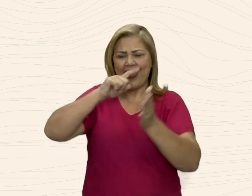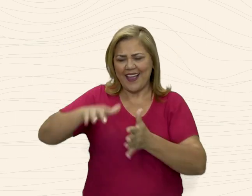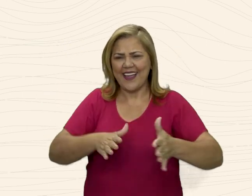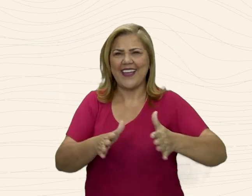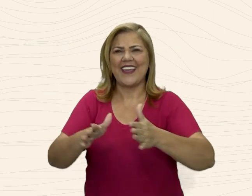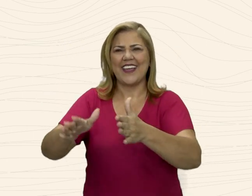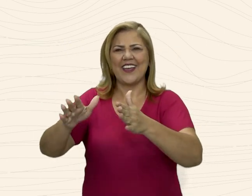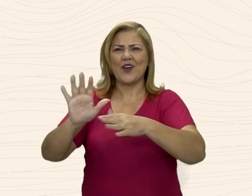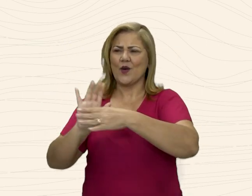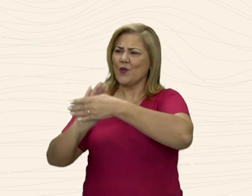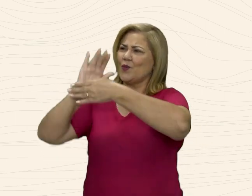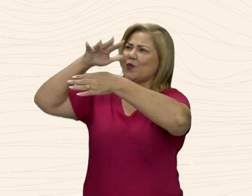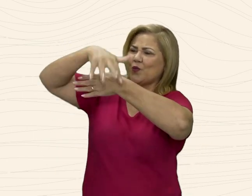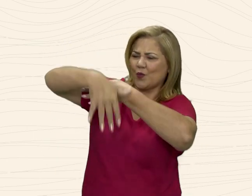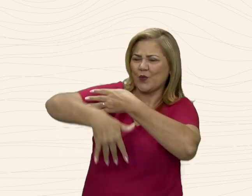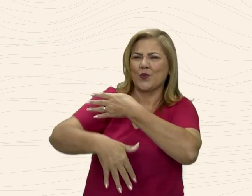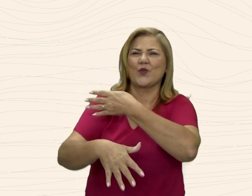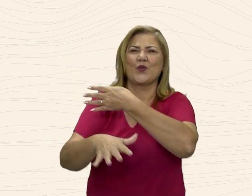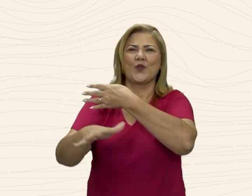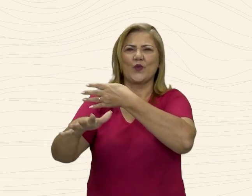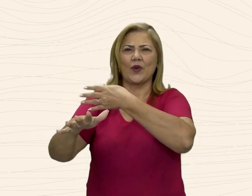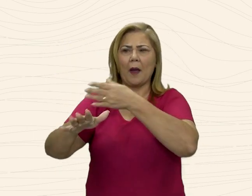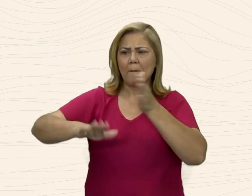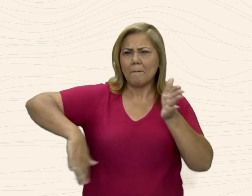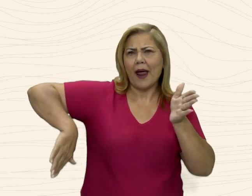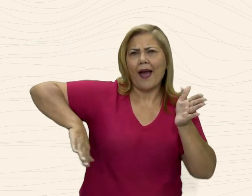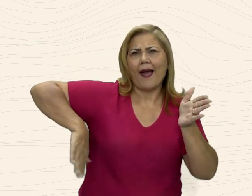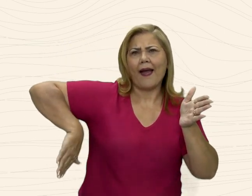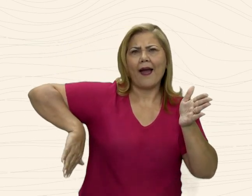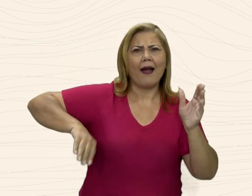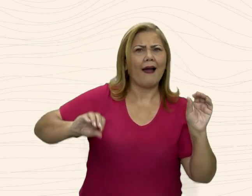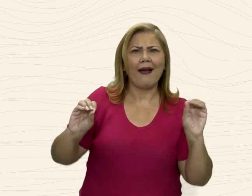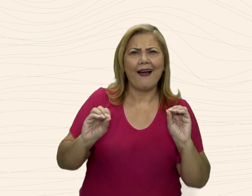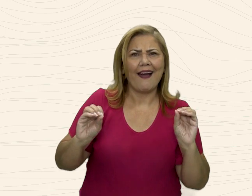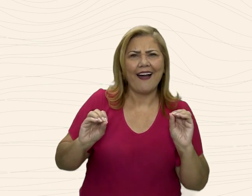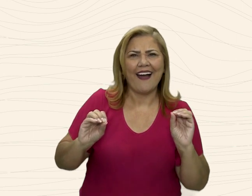das nossas paragens sem mar, sem praia.